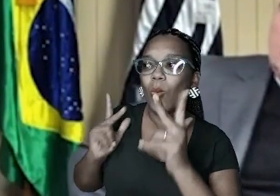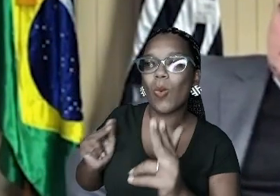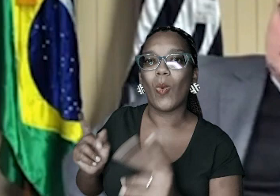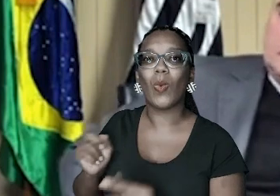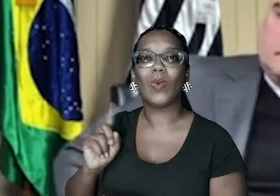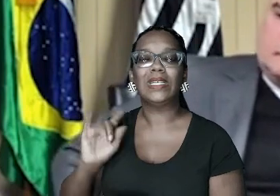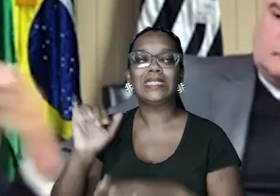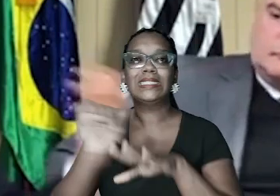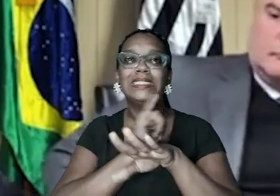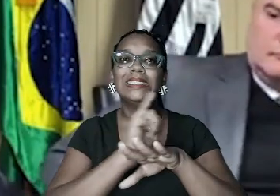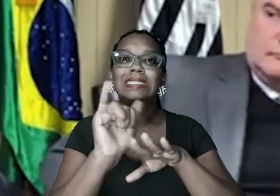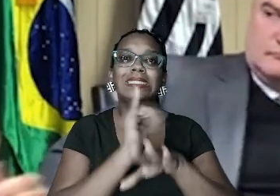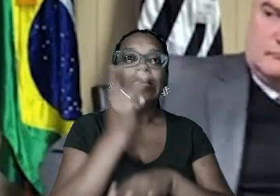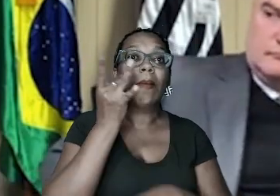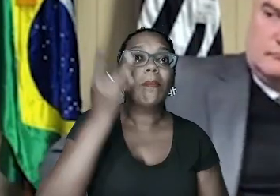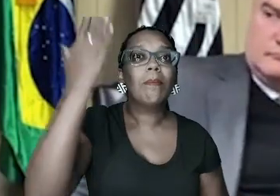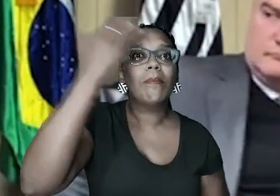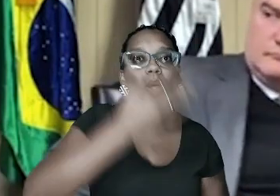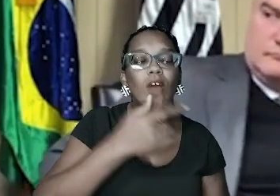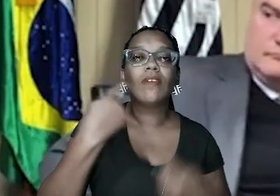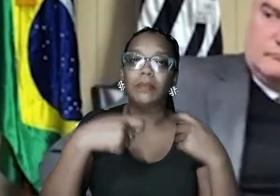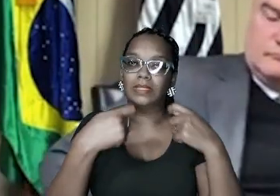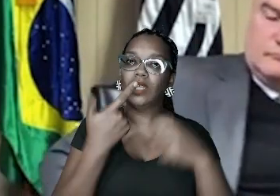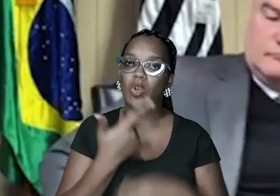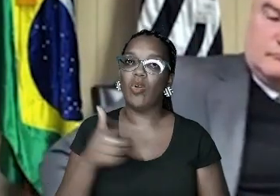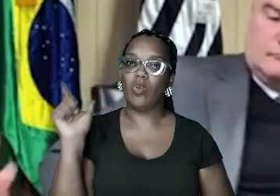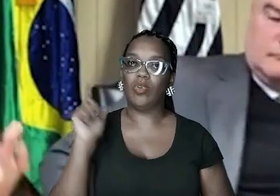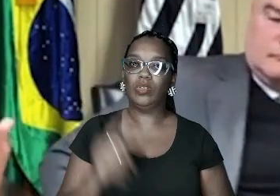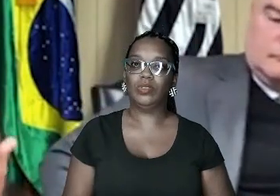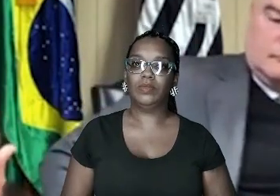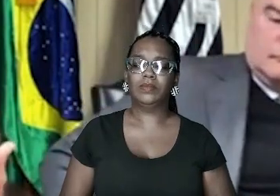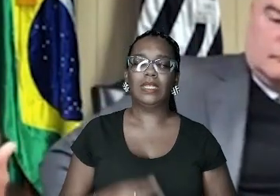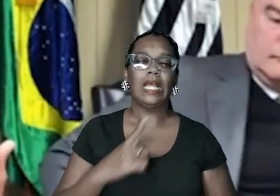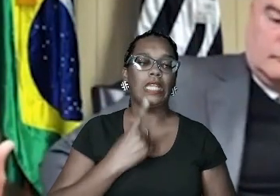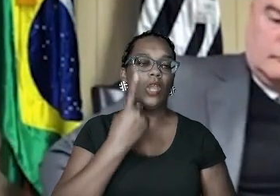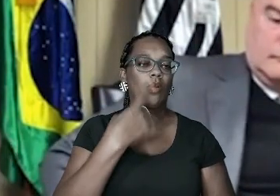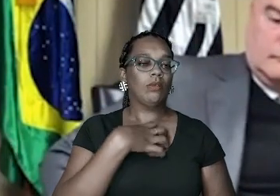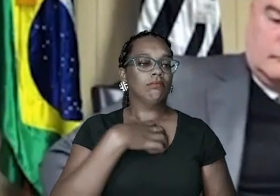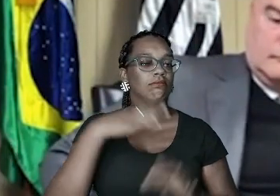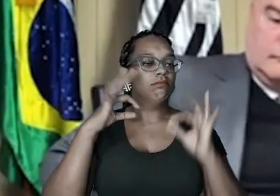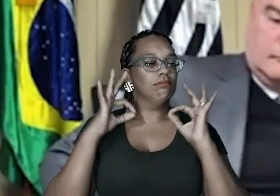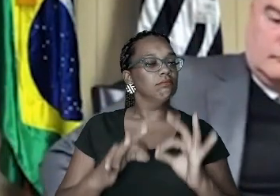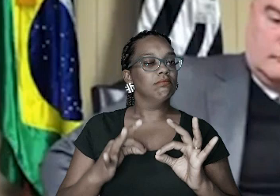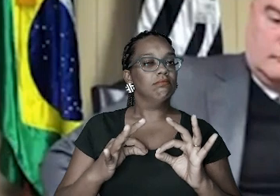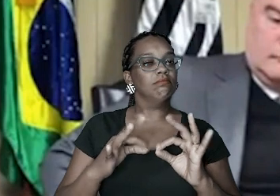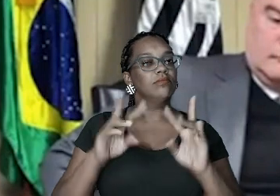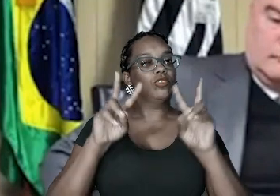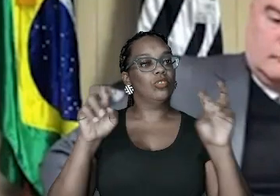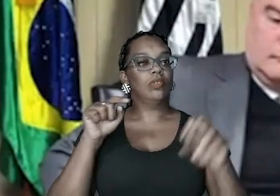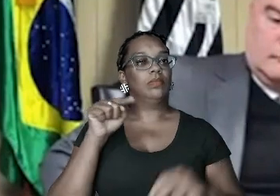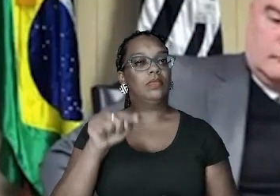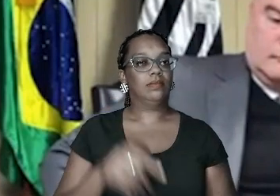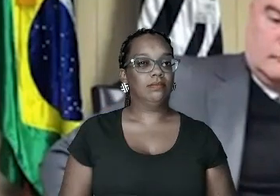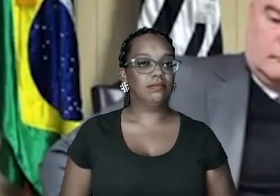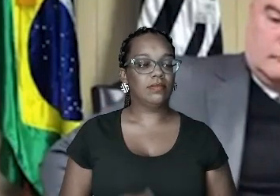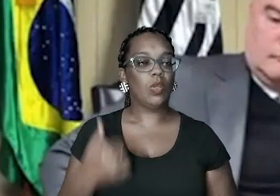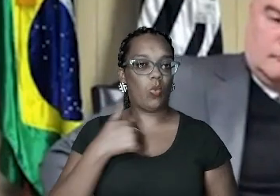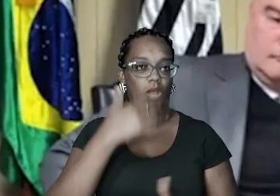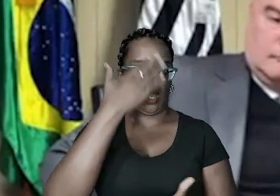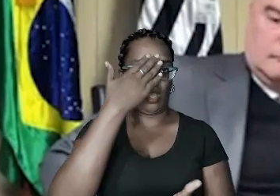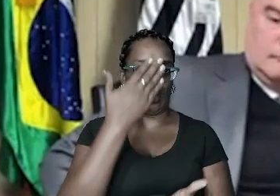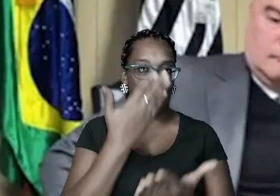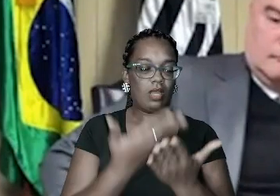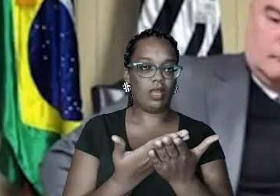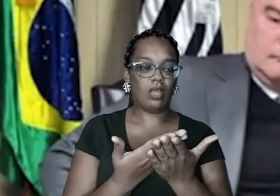precedentes existentes não necessariamente se aplicam os mecanismos de prova precisam ser outros eu tenho uma